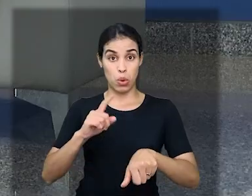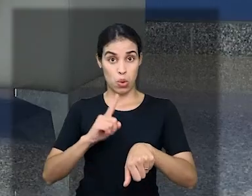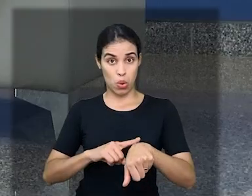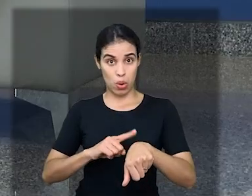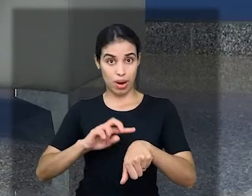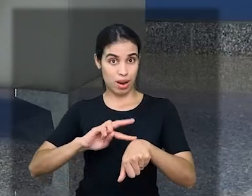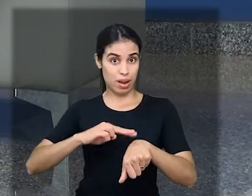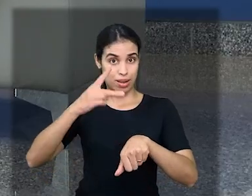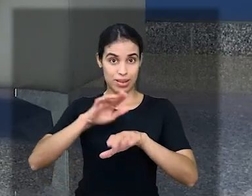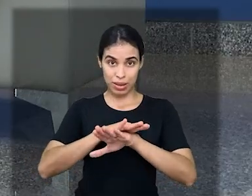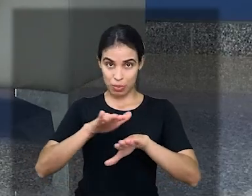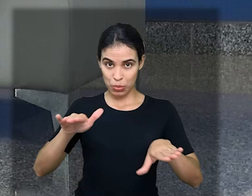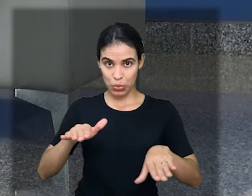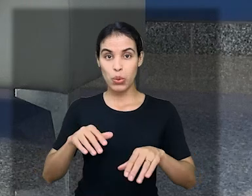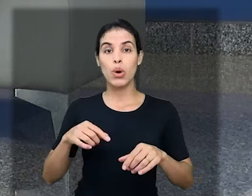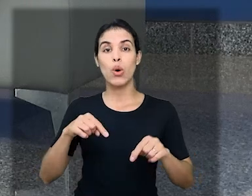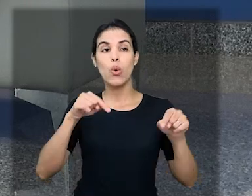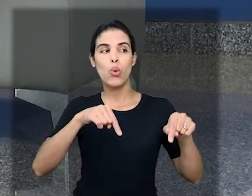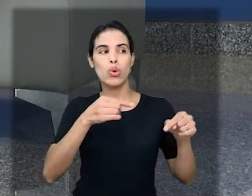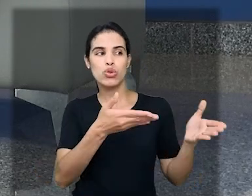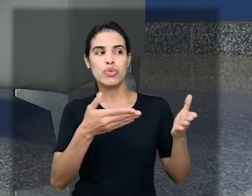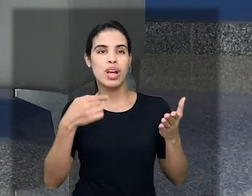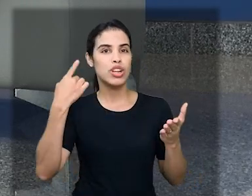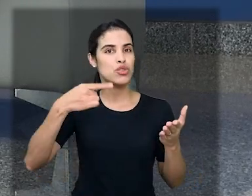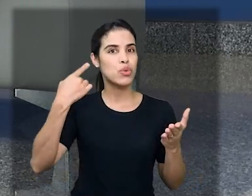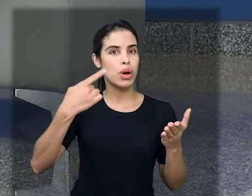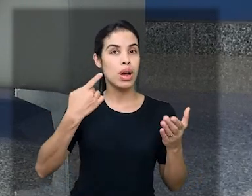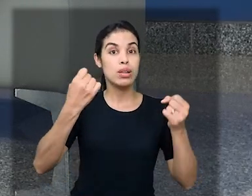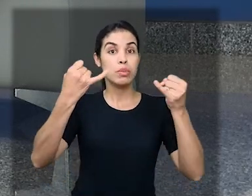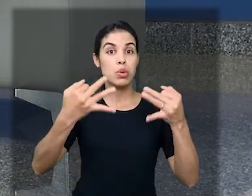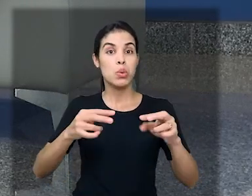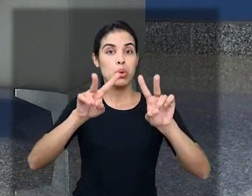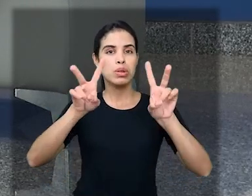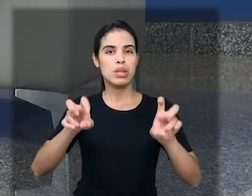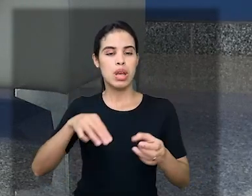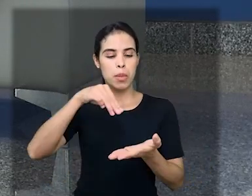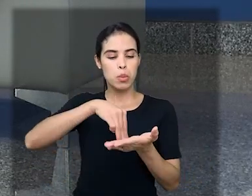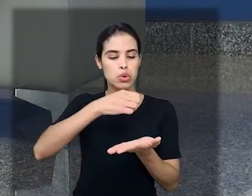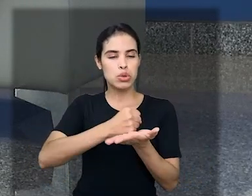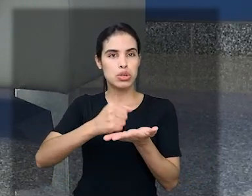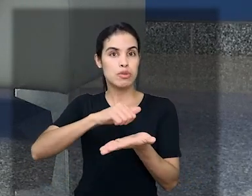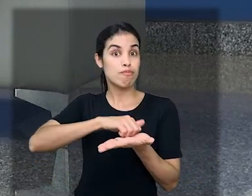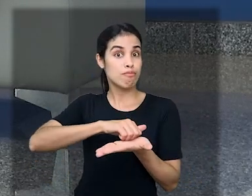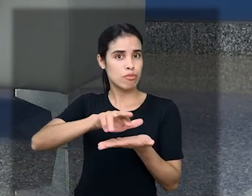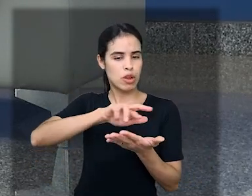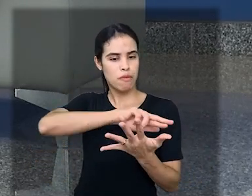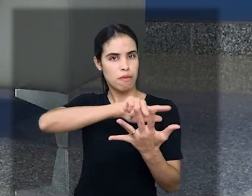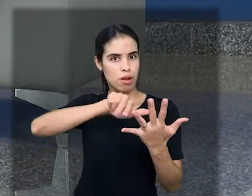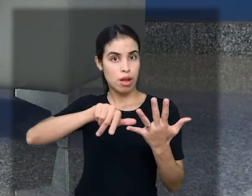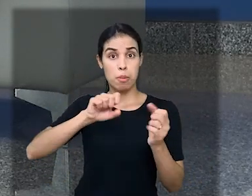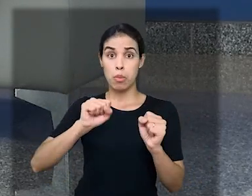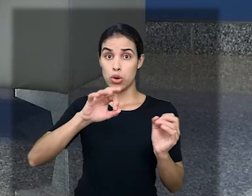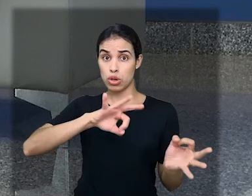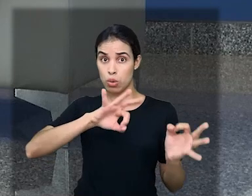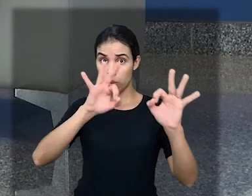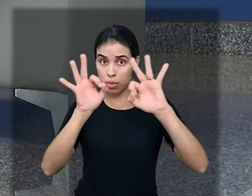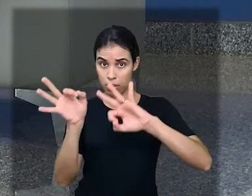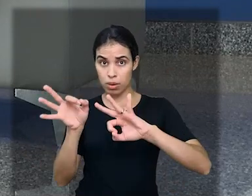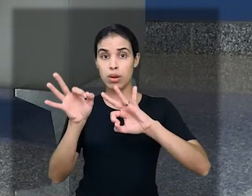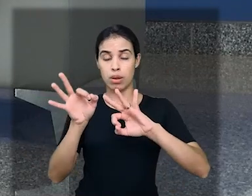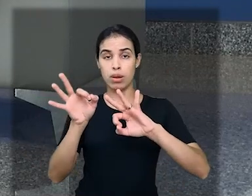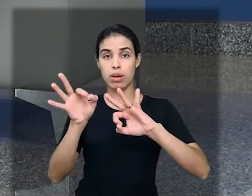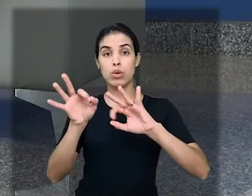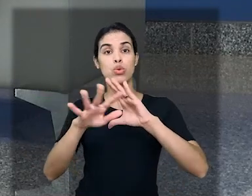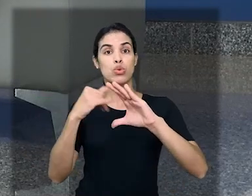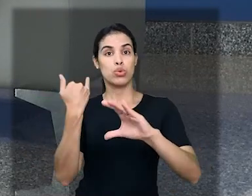aqui. Hoje nós conversamos com o advogado Leopoldo Siqueira, que esclareceu dúvidas sobre a justa causa. Você pode acompanhar essa nossa entrevista também